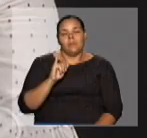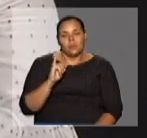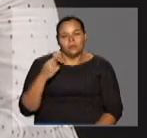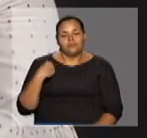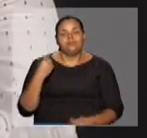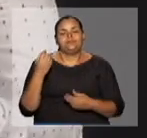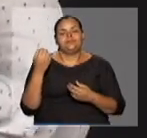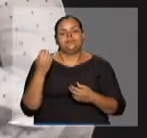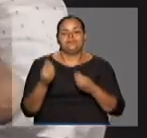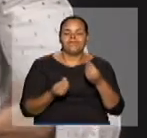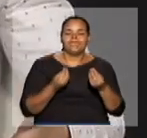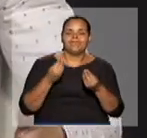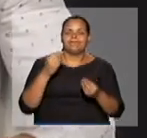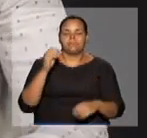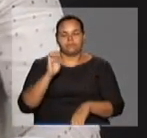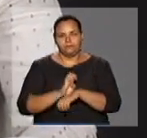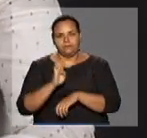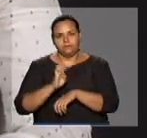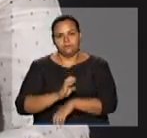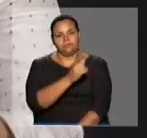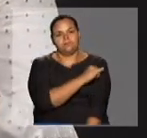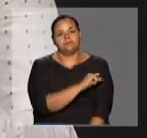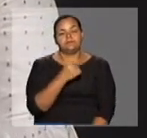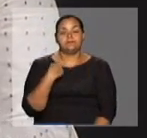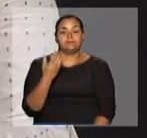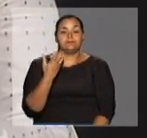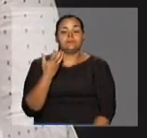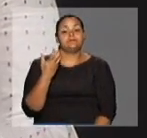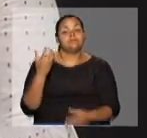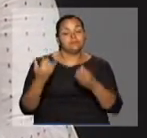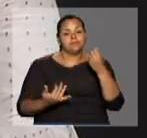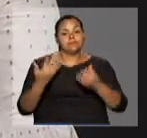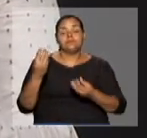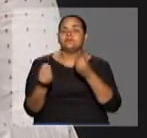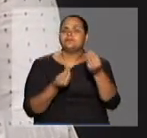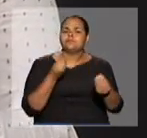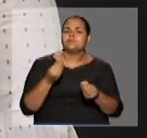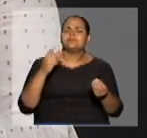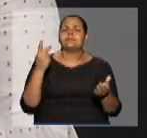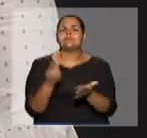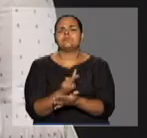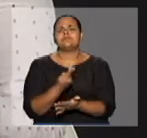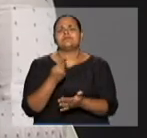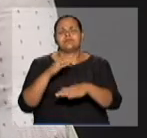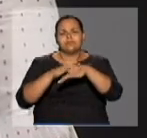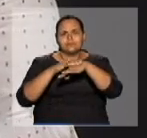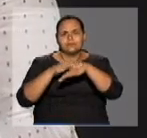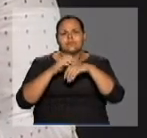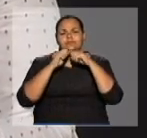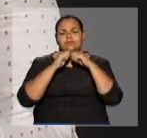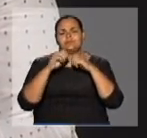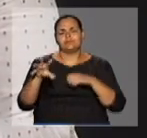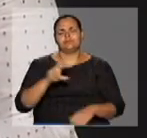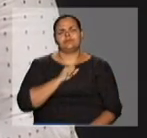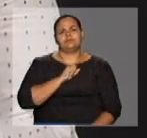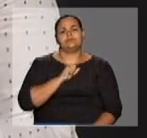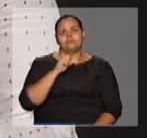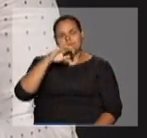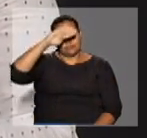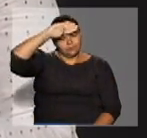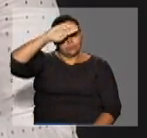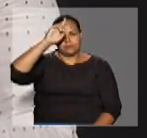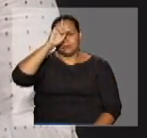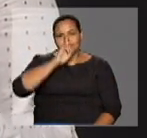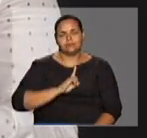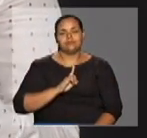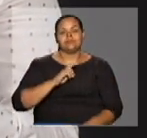nas peculiaridades do estado do Rio, eu queria que a gente explicasse como é que acontece a transmissão, né, da febre